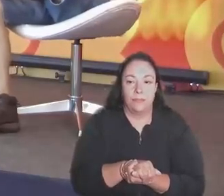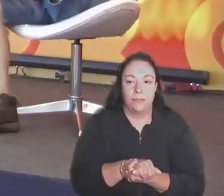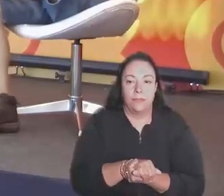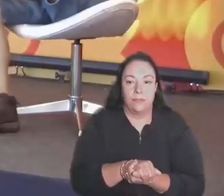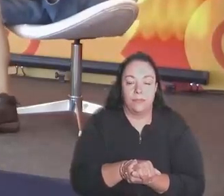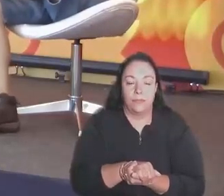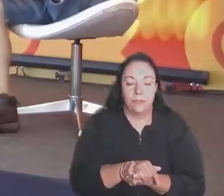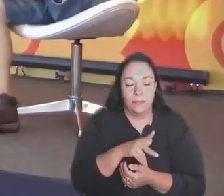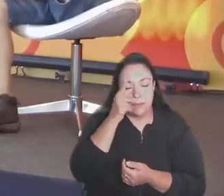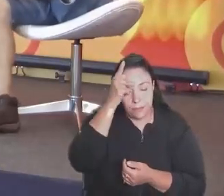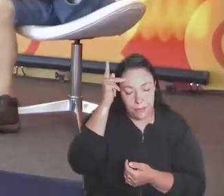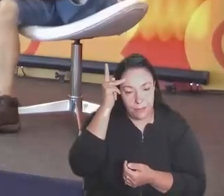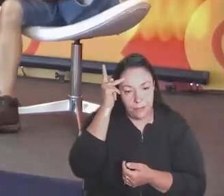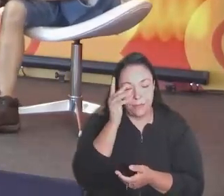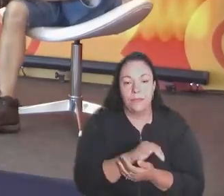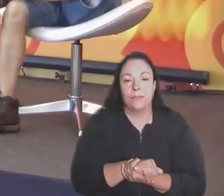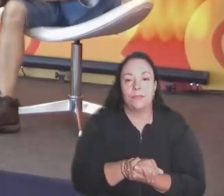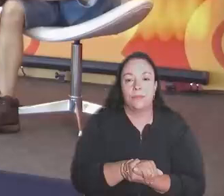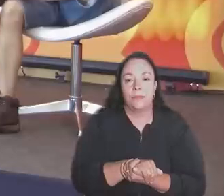Pessoal,